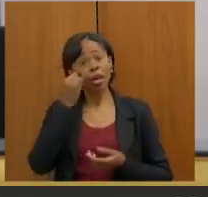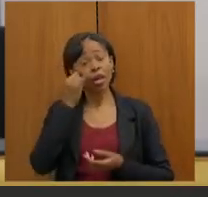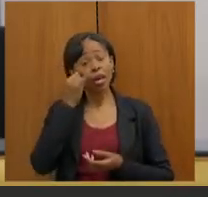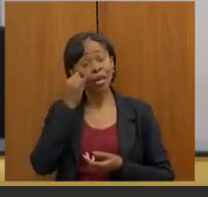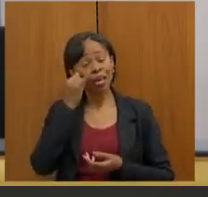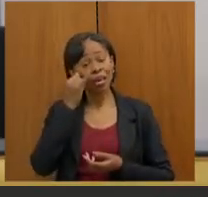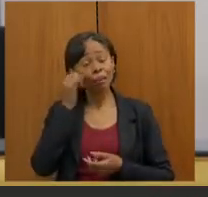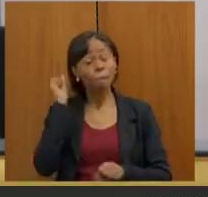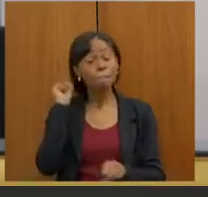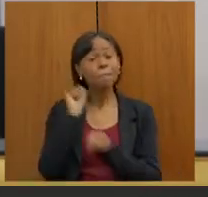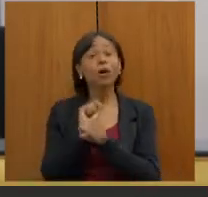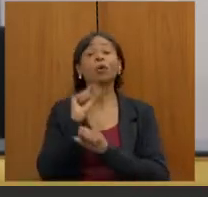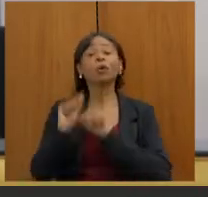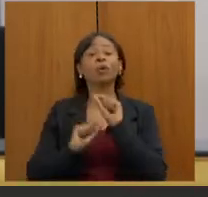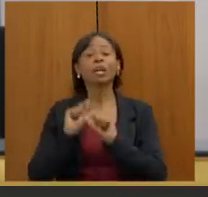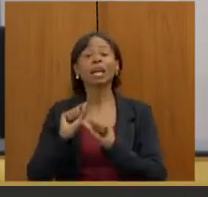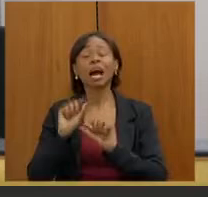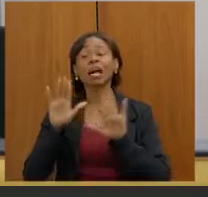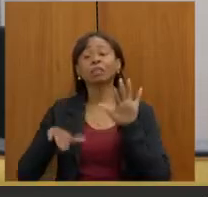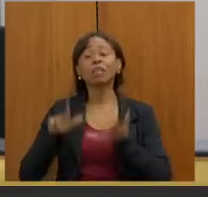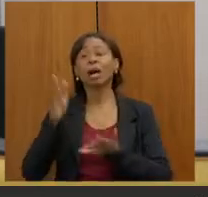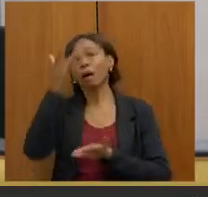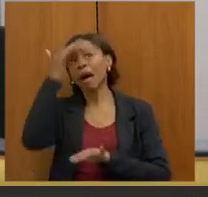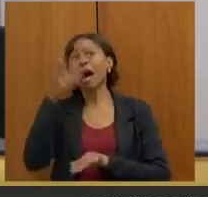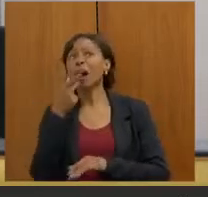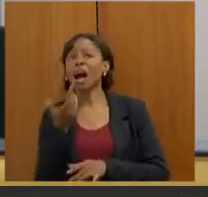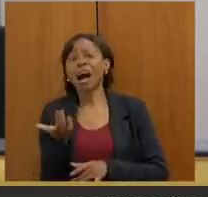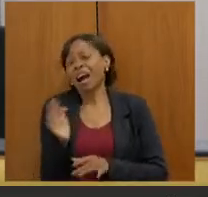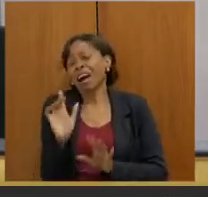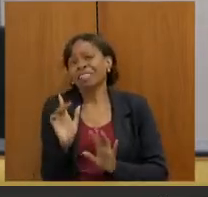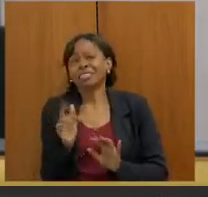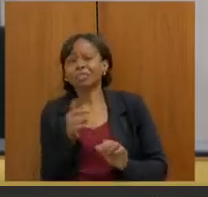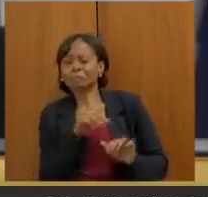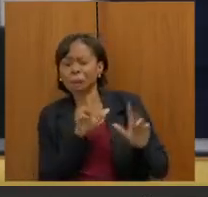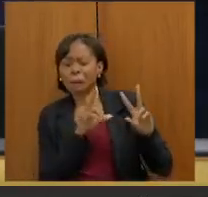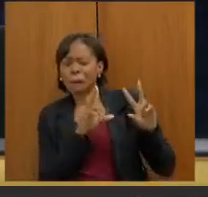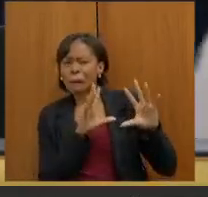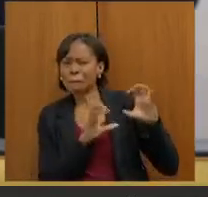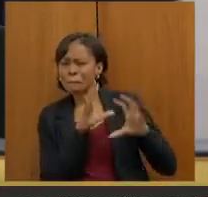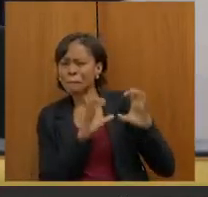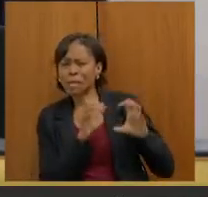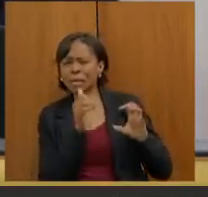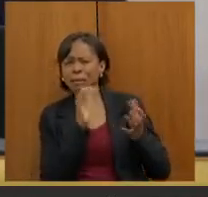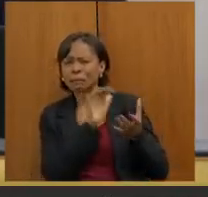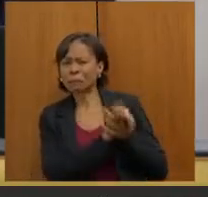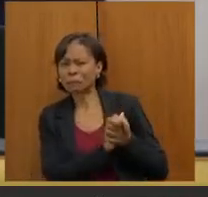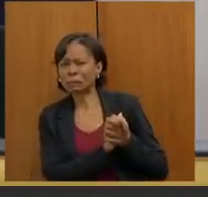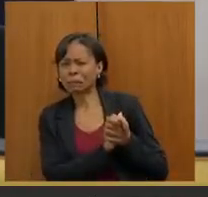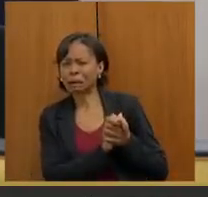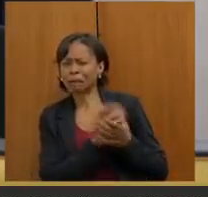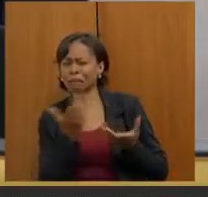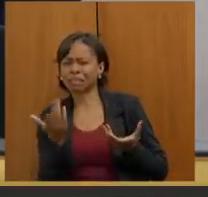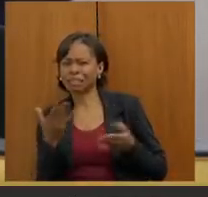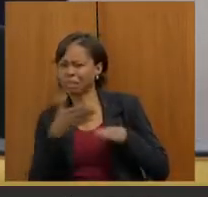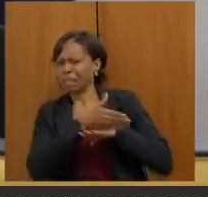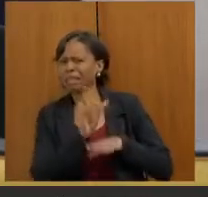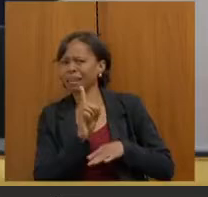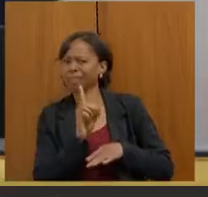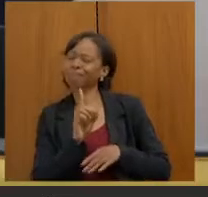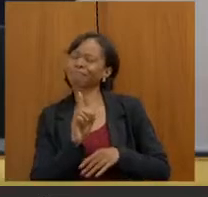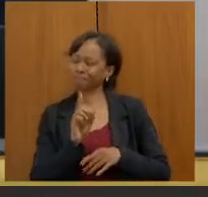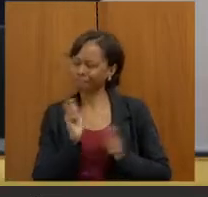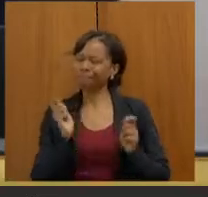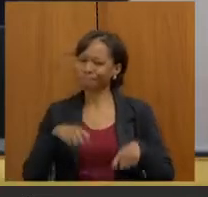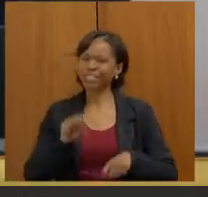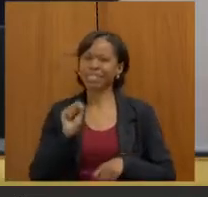quem briga de marido e mulher não se mete a colher essa esse projeto ele foi é e a casa é a Lei Nº